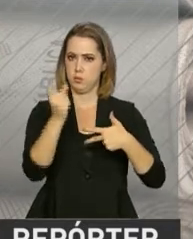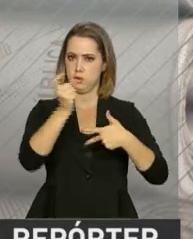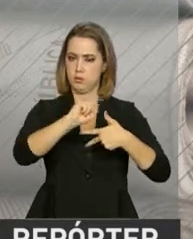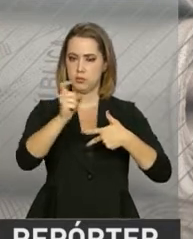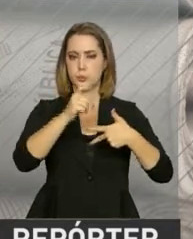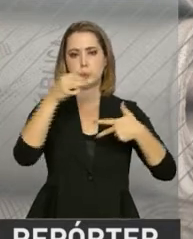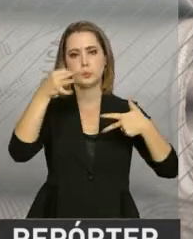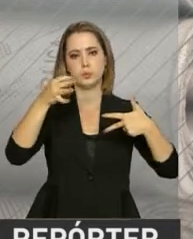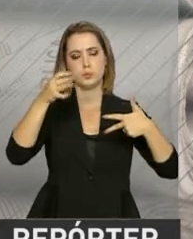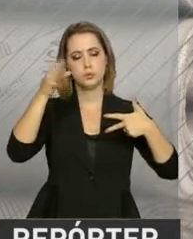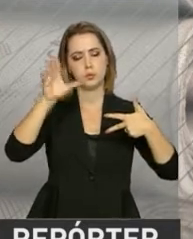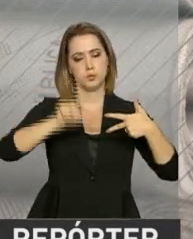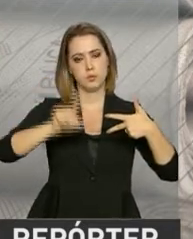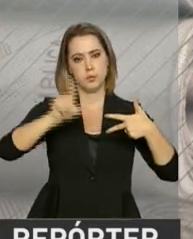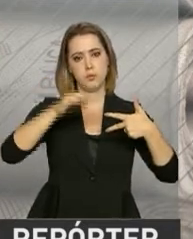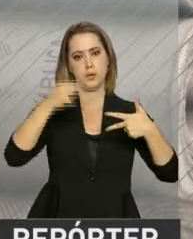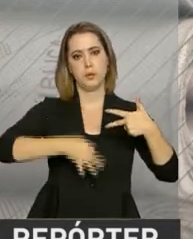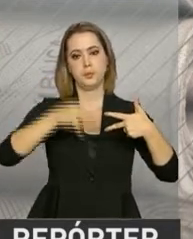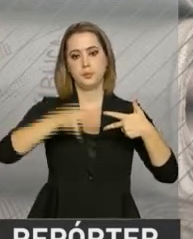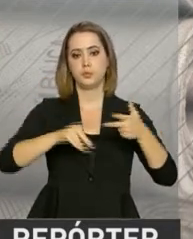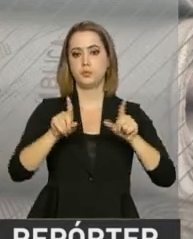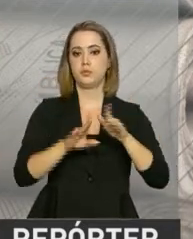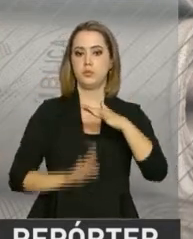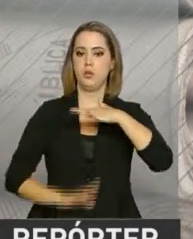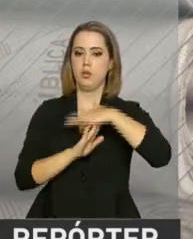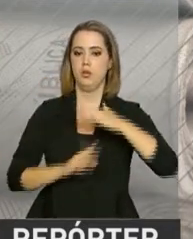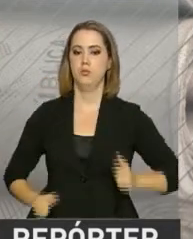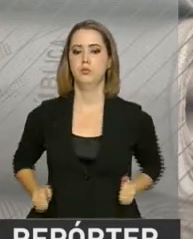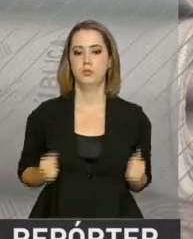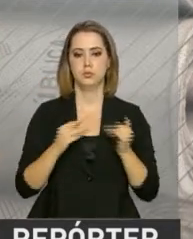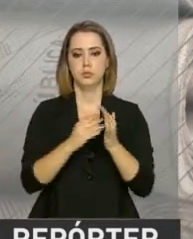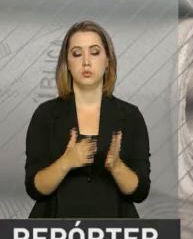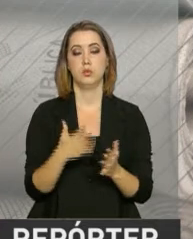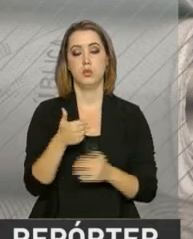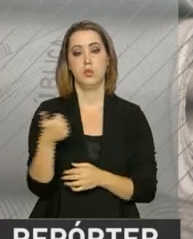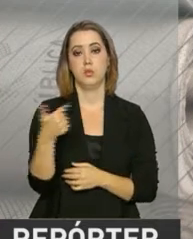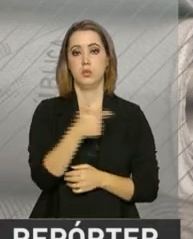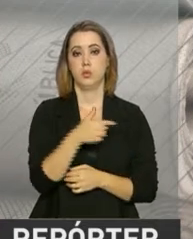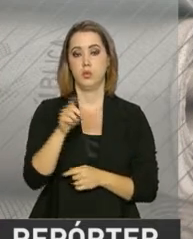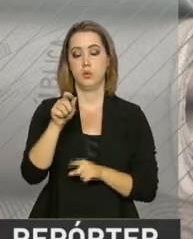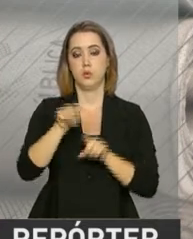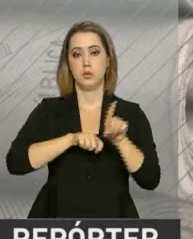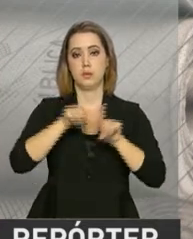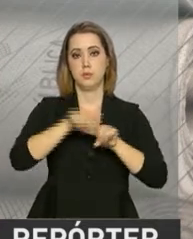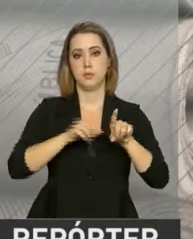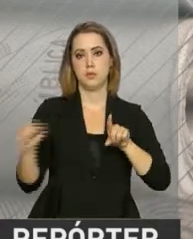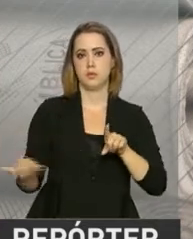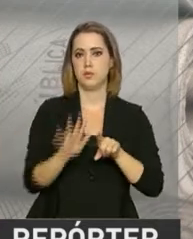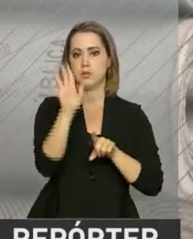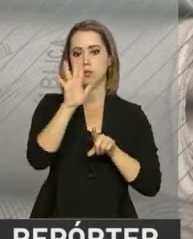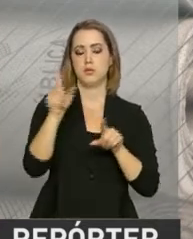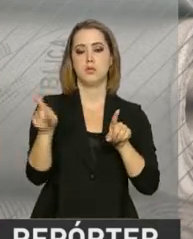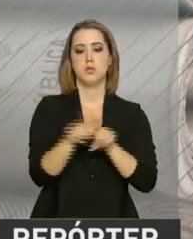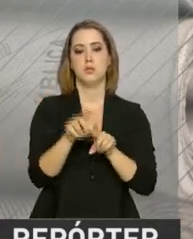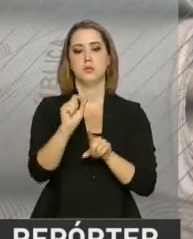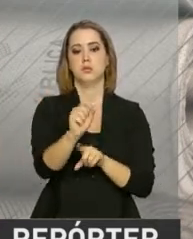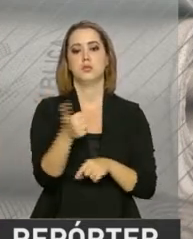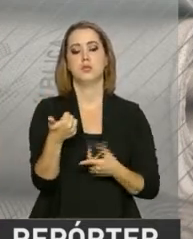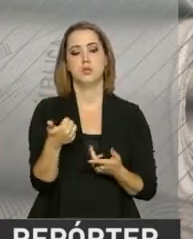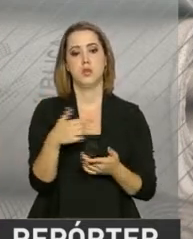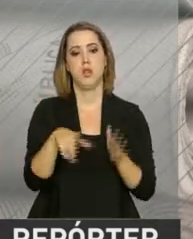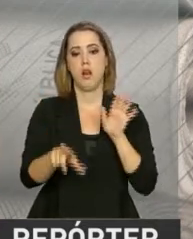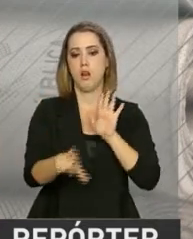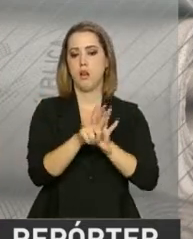judiciário. O aumento não poderá ser maior que a inflação acumulada em 12 meses. O cálculo é feito até junho, quando é elaborada a